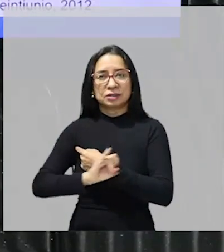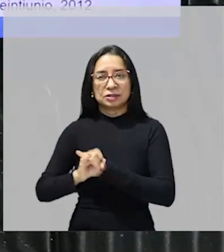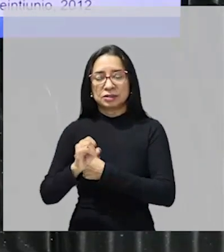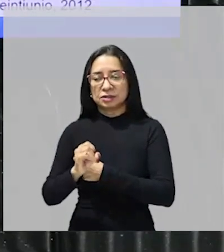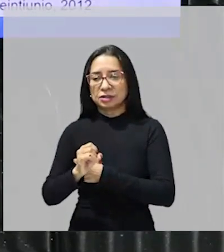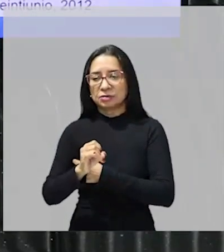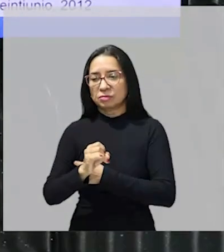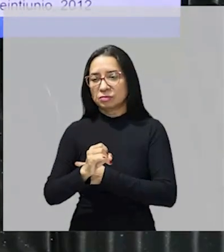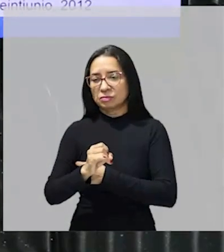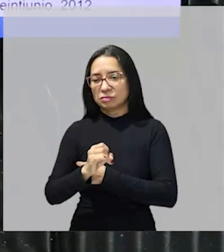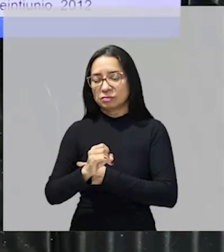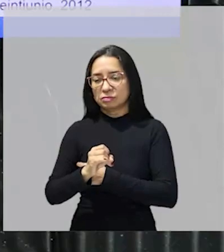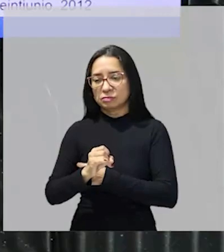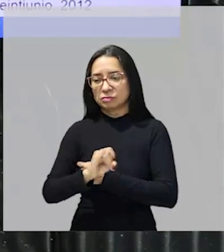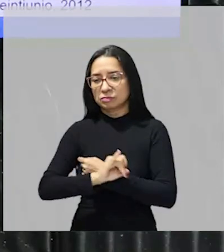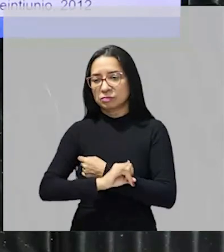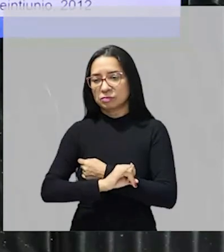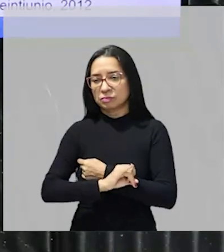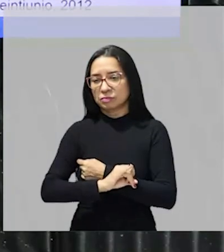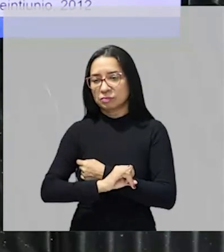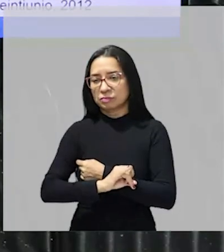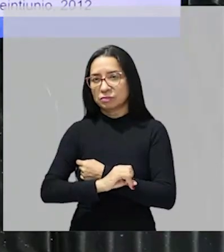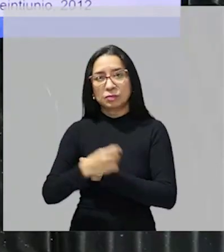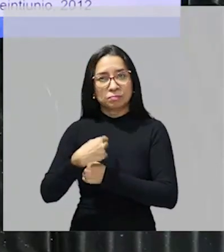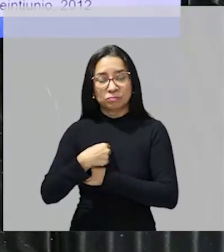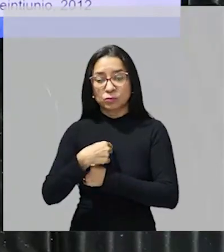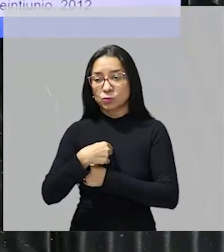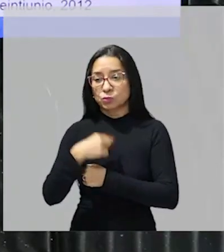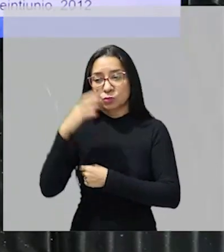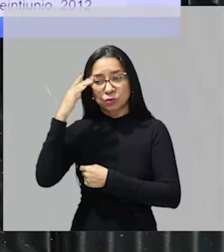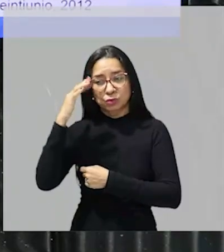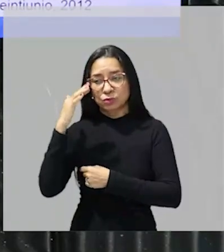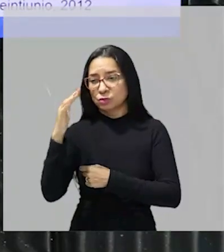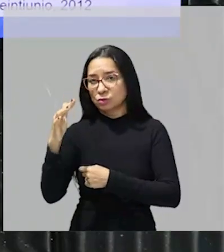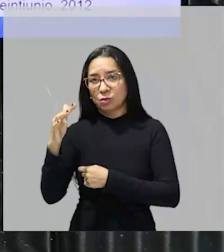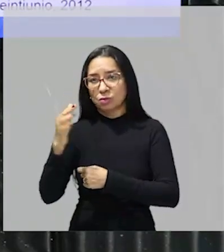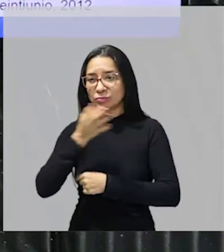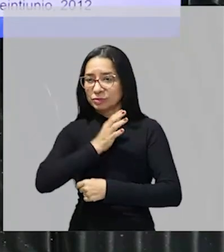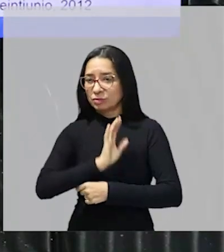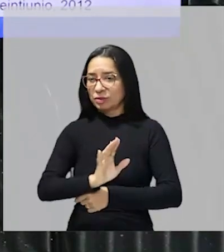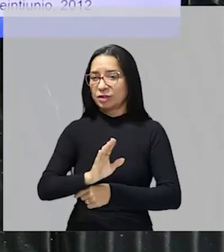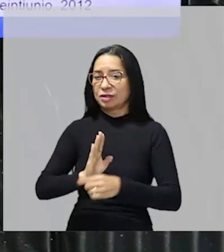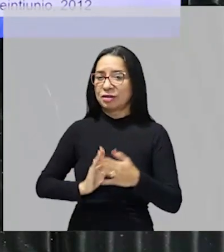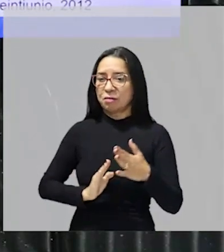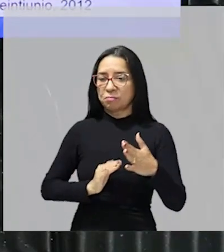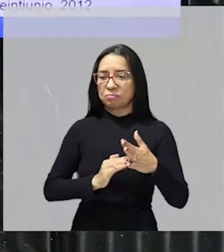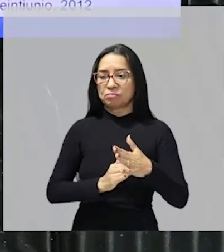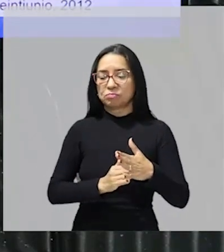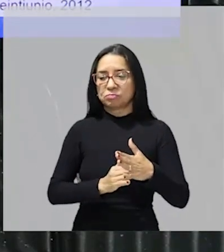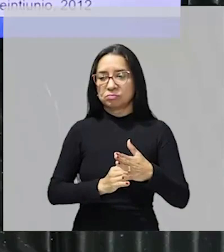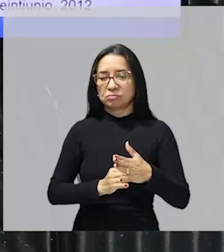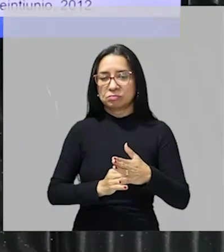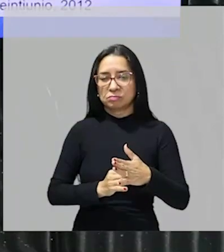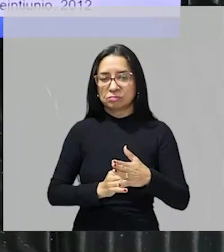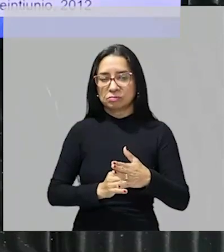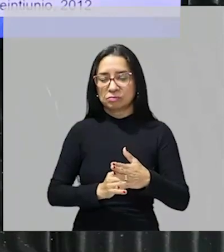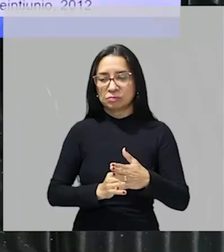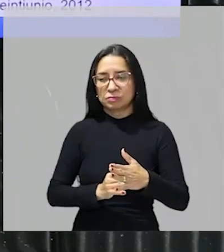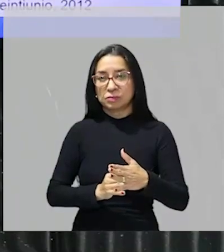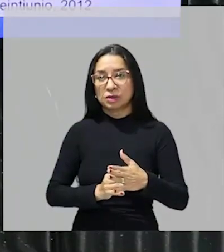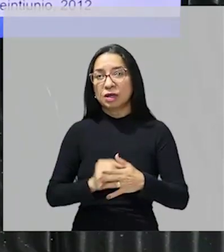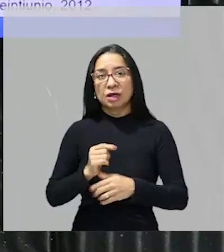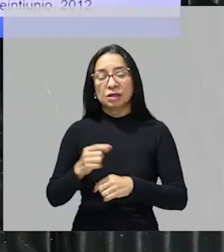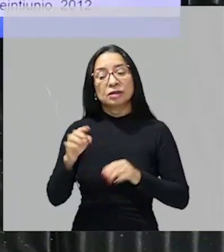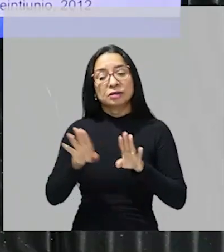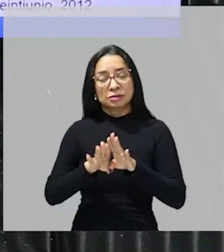não os deixaremos dormir. Então, eles não deixarão o governo dormir. Não é a cidade em si,